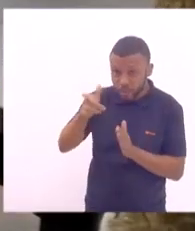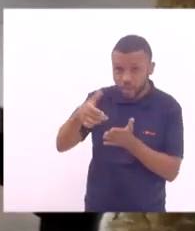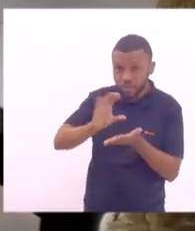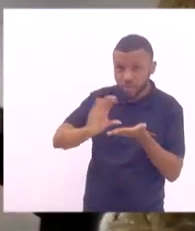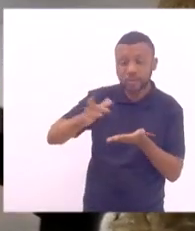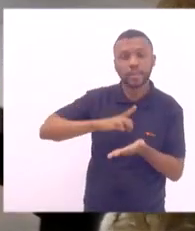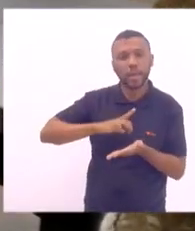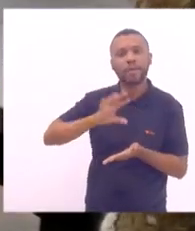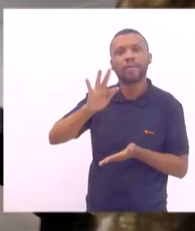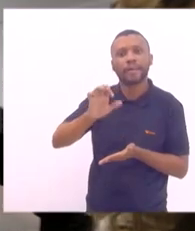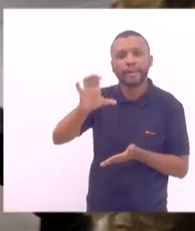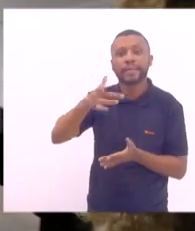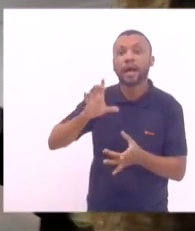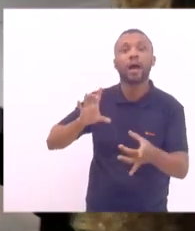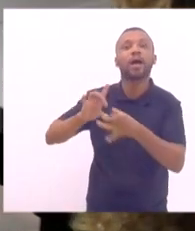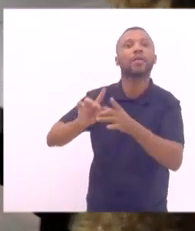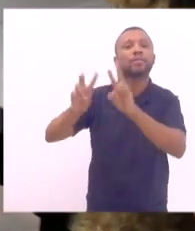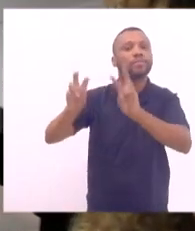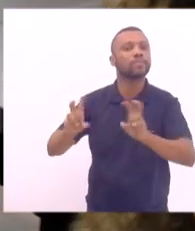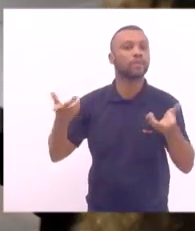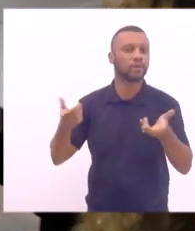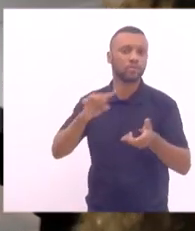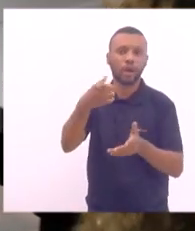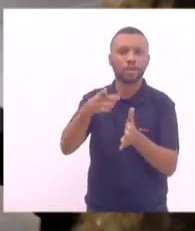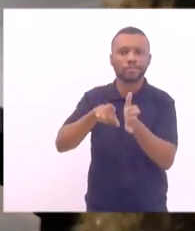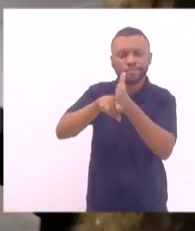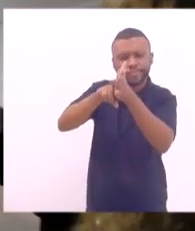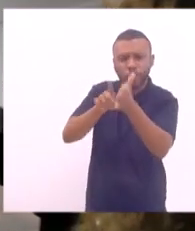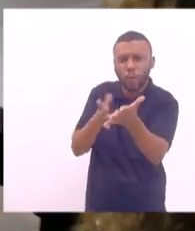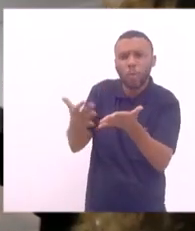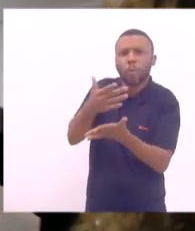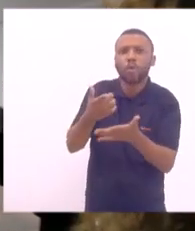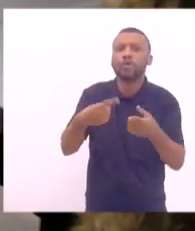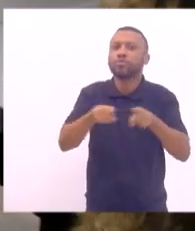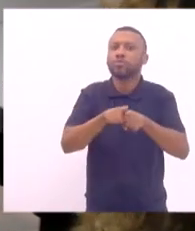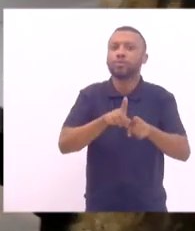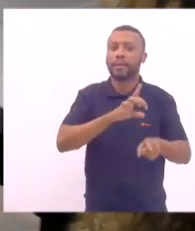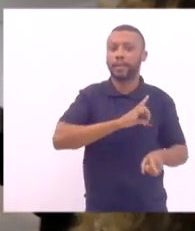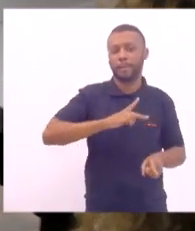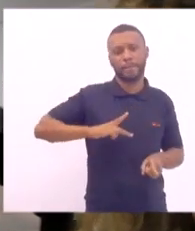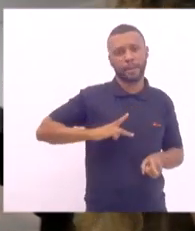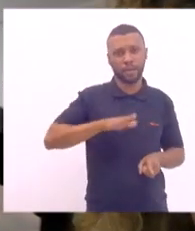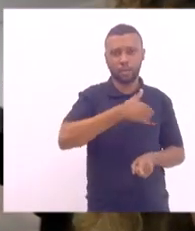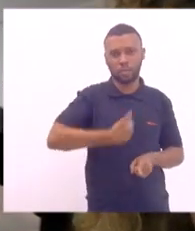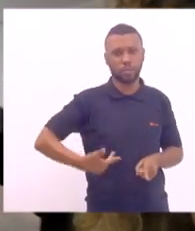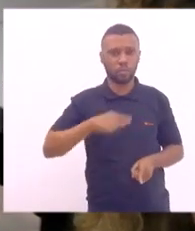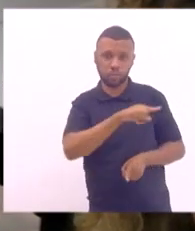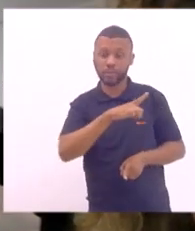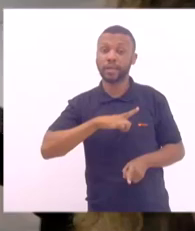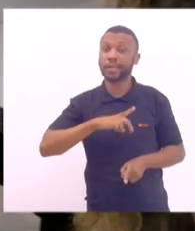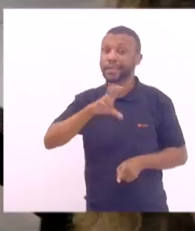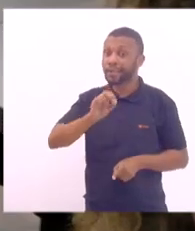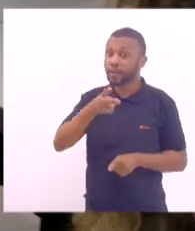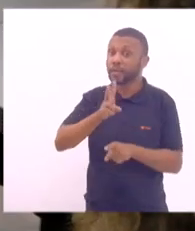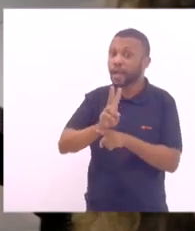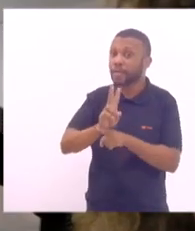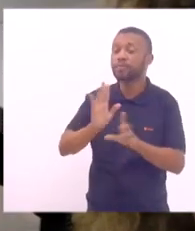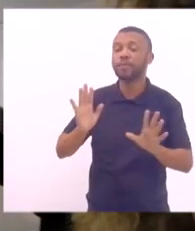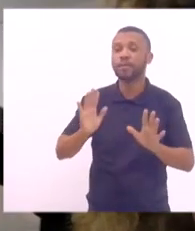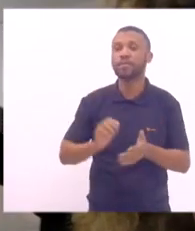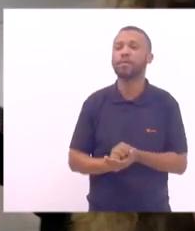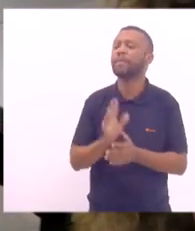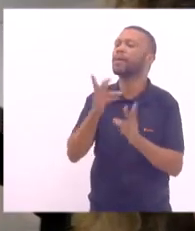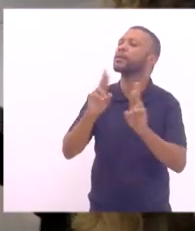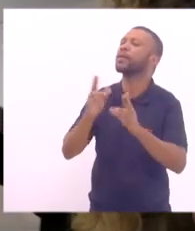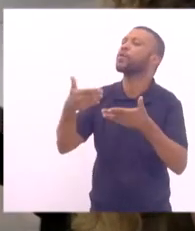FECP está relacionado. E a gente pegou um levantamento junto à Defensoria Pública, são apenas fundo, 50 atendimentos vinculação mensais.